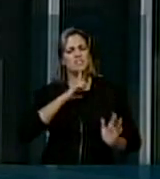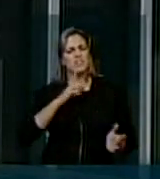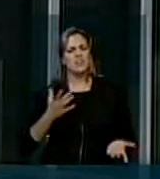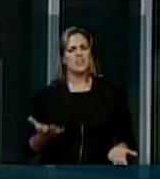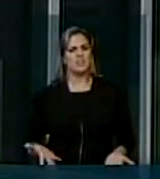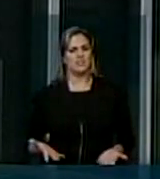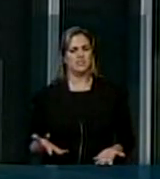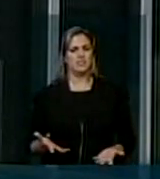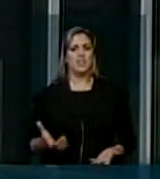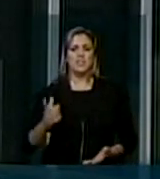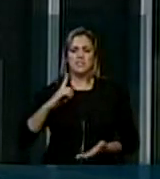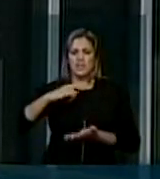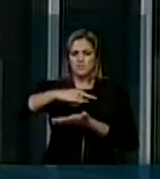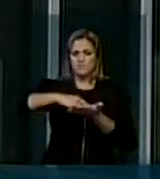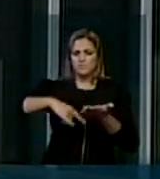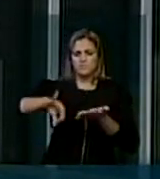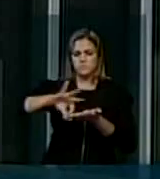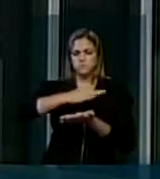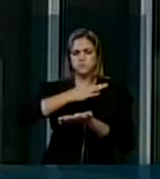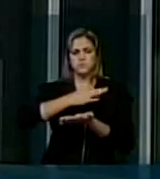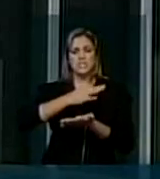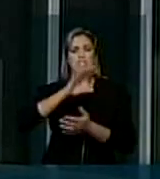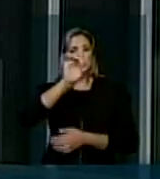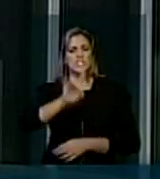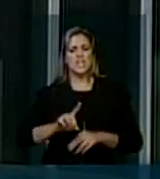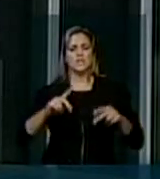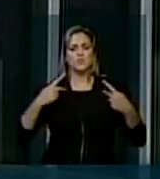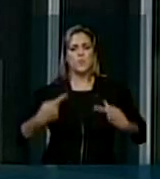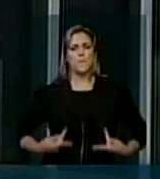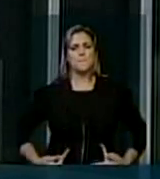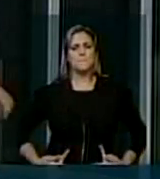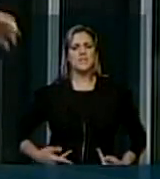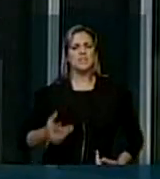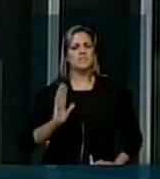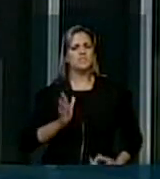pela Declaração Universal dos Direitos Humanos,